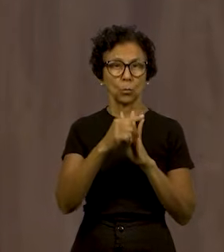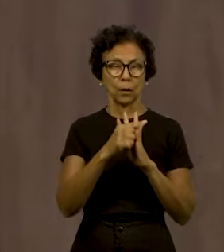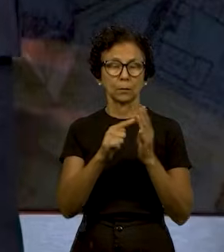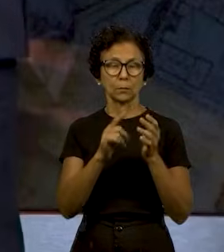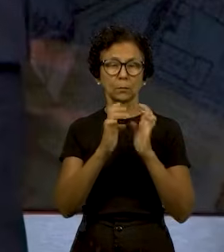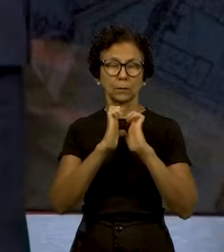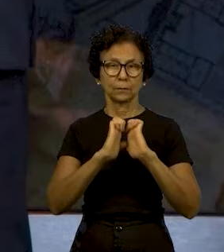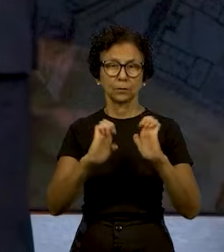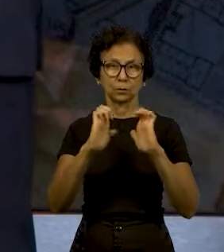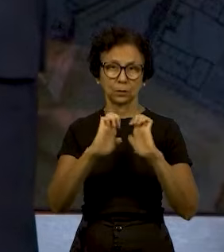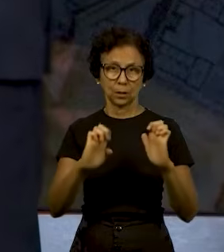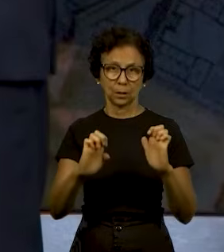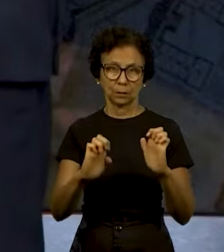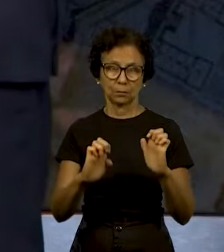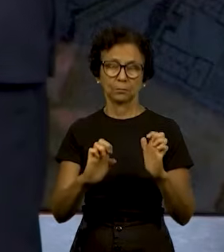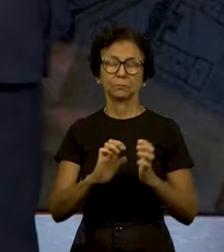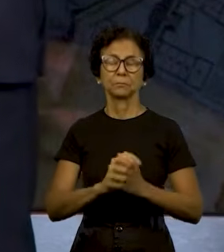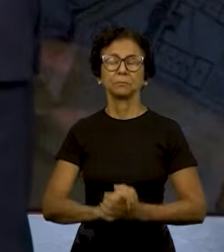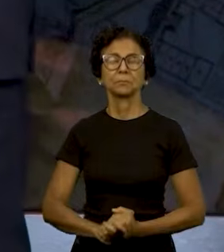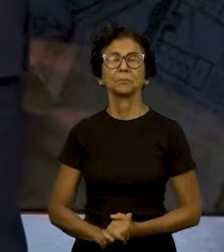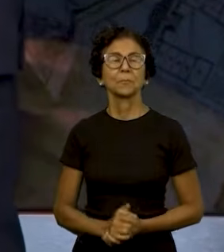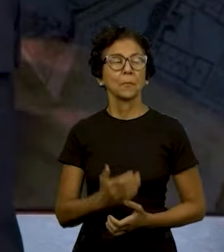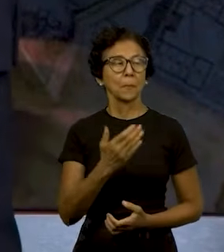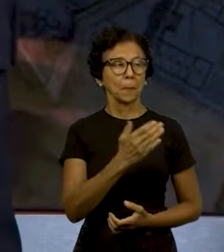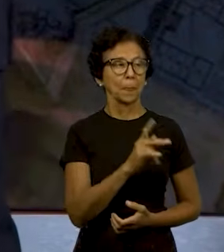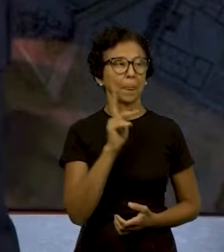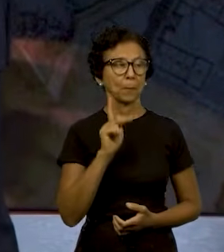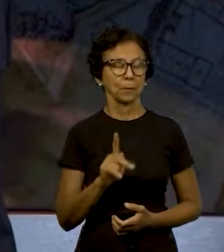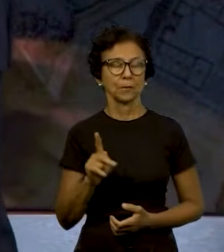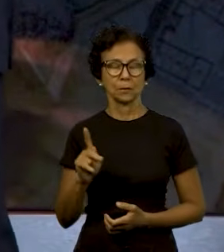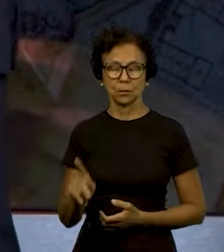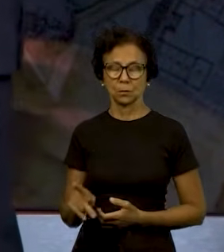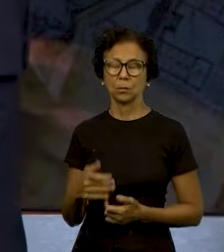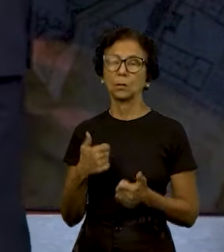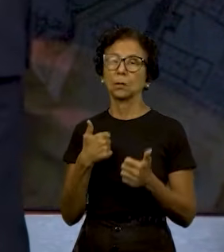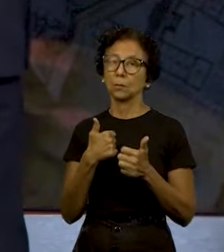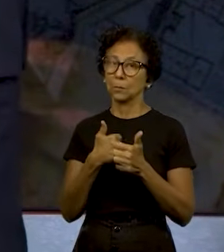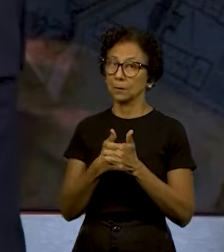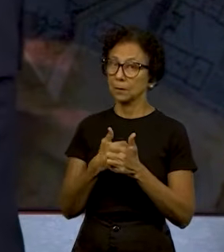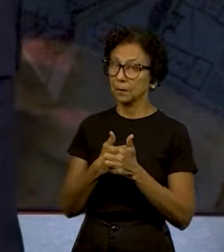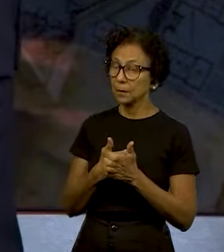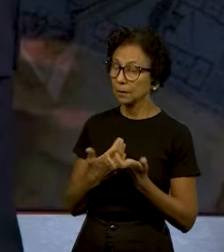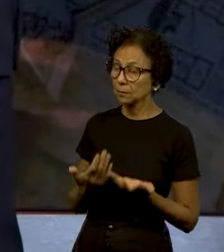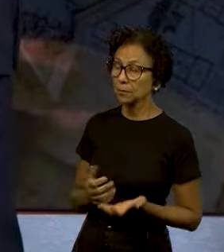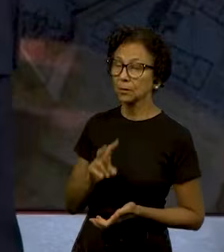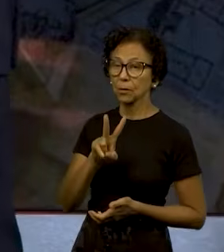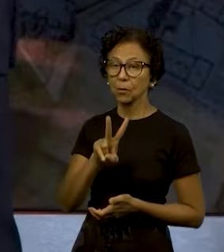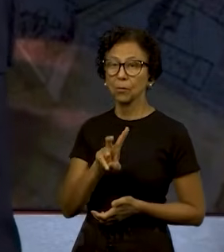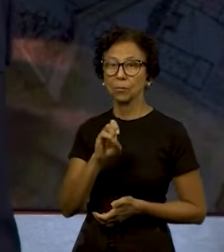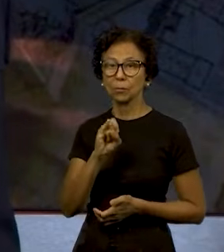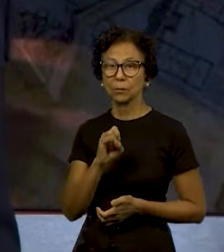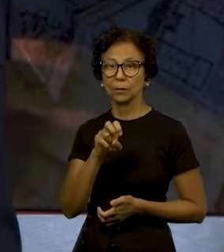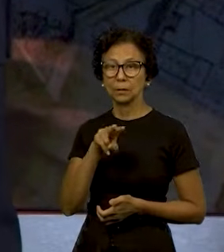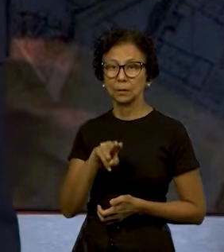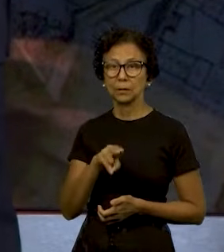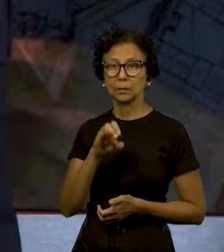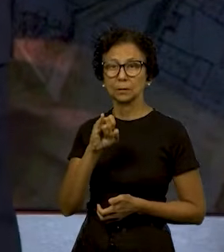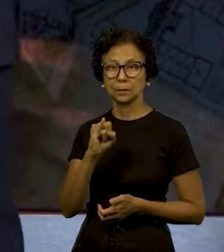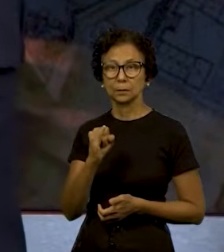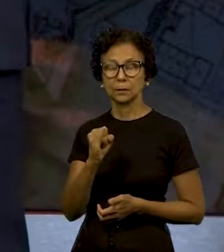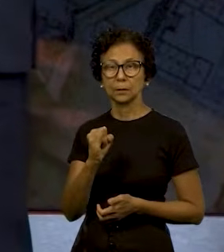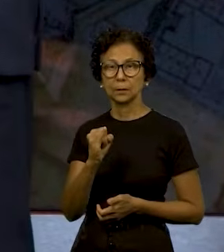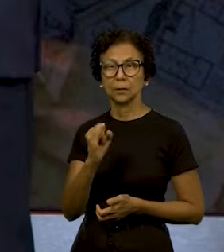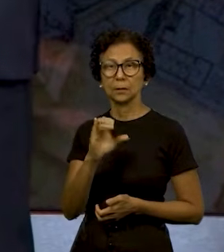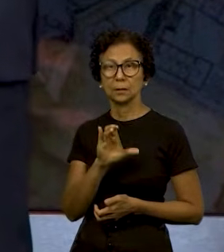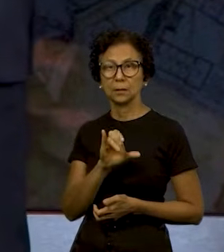professor Vinícius, Amém. Que tem nos acompanhado sempre no História e Geografia Bíblica. Daqui a pouco ele vai falar um pouquinho